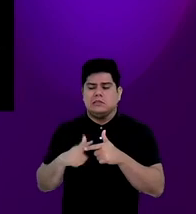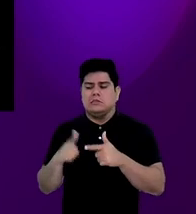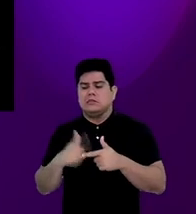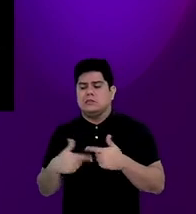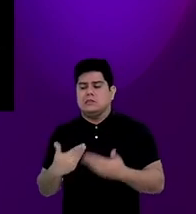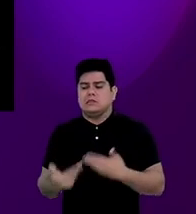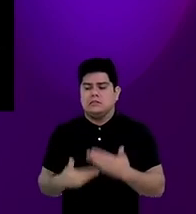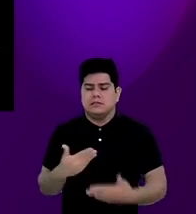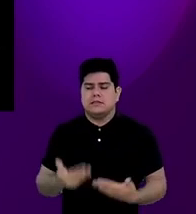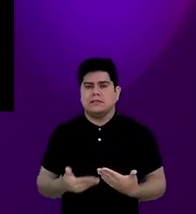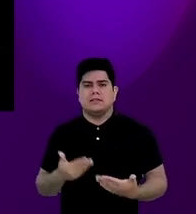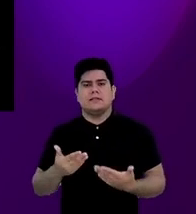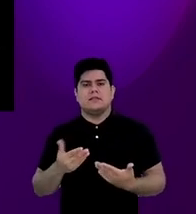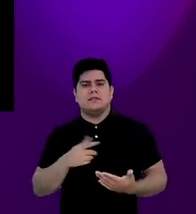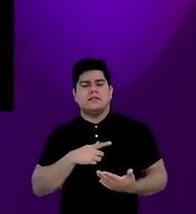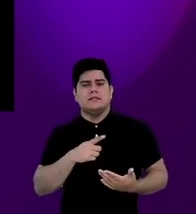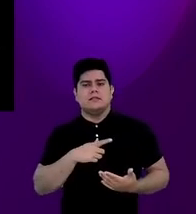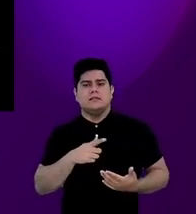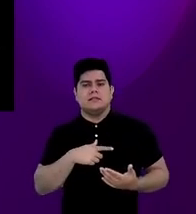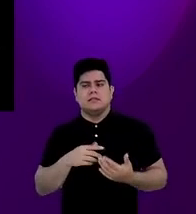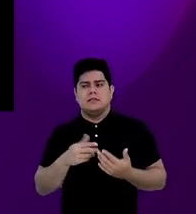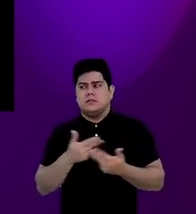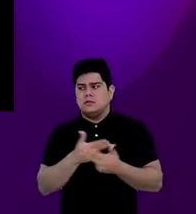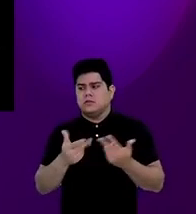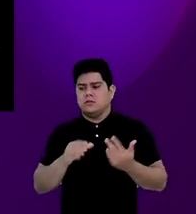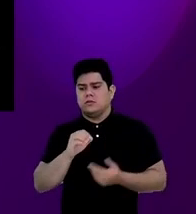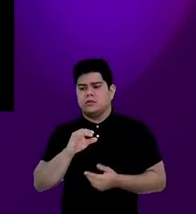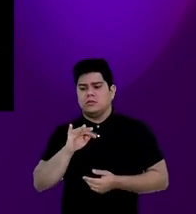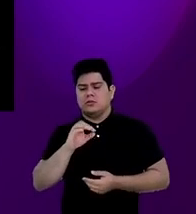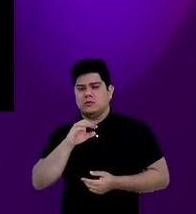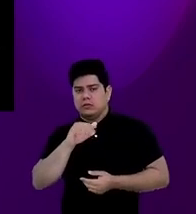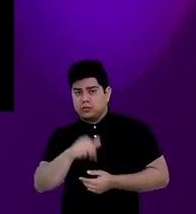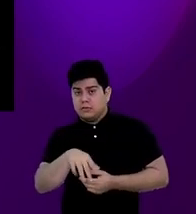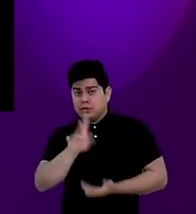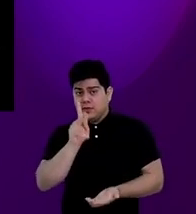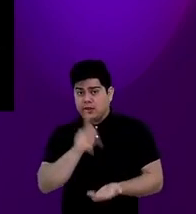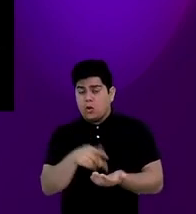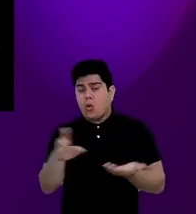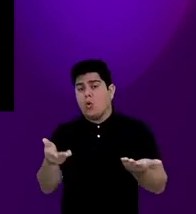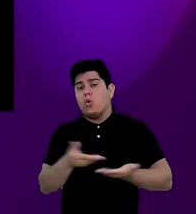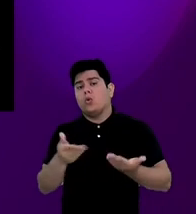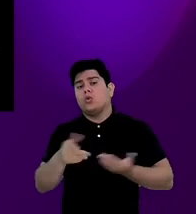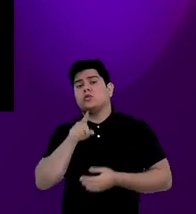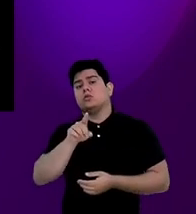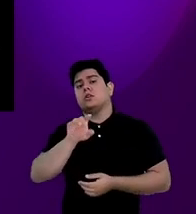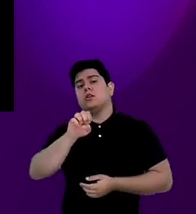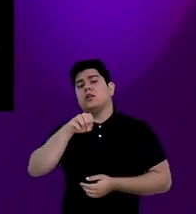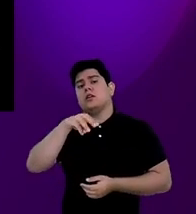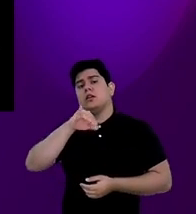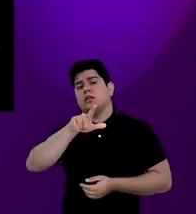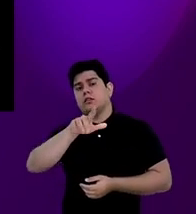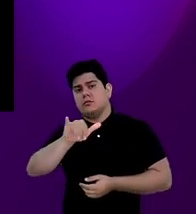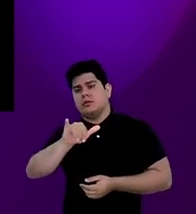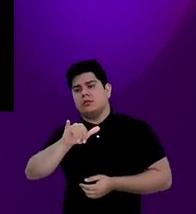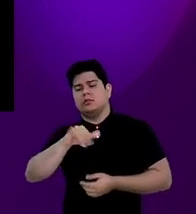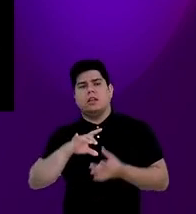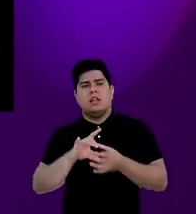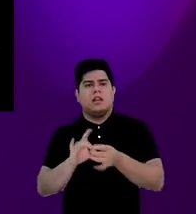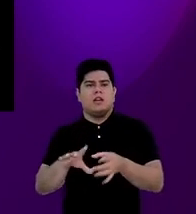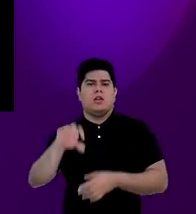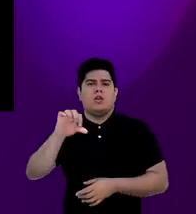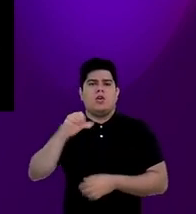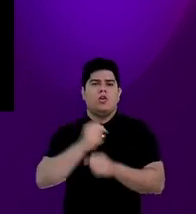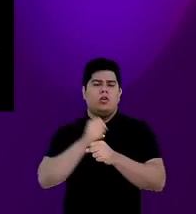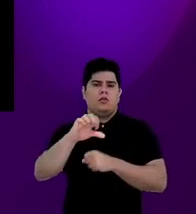de síndrome de liberação de citocinas, ficou muito grave, mas, na verdade, hoje, a Emily está aqui 9 anos, livre do câncer, tem